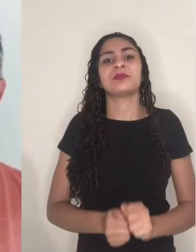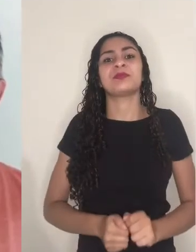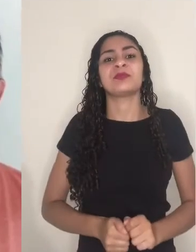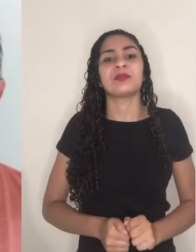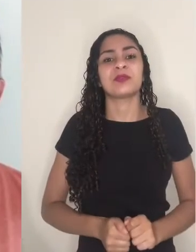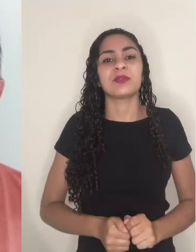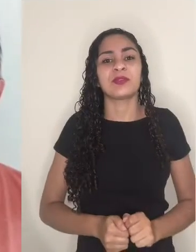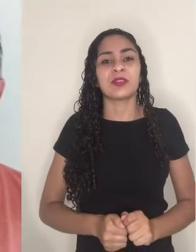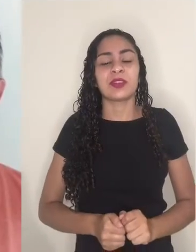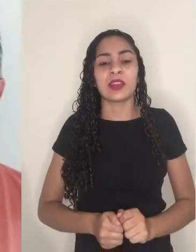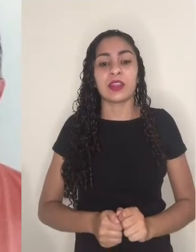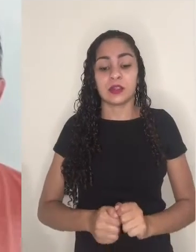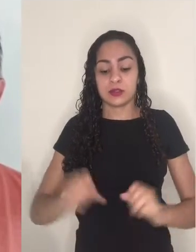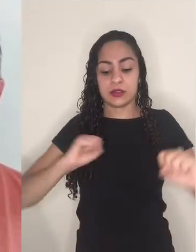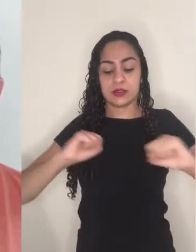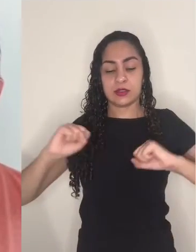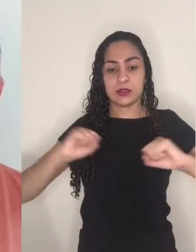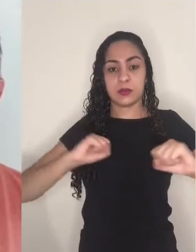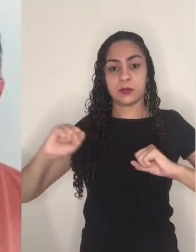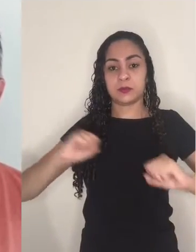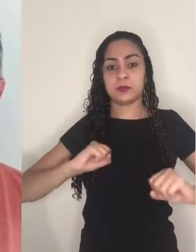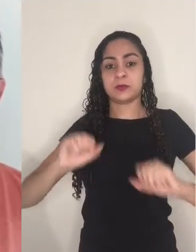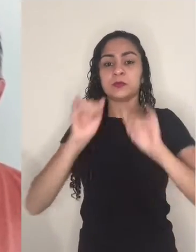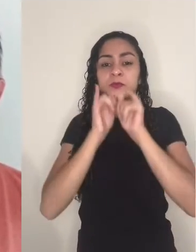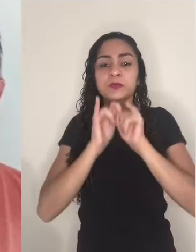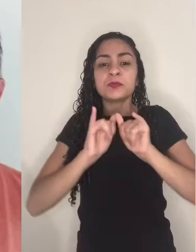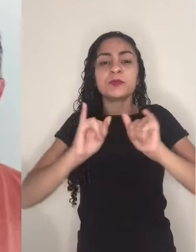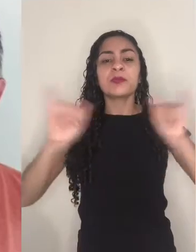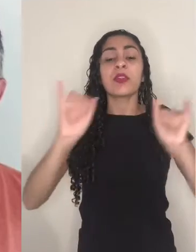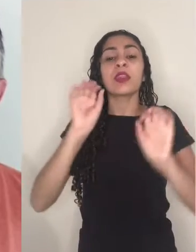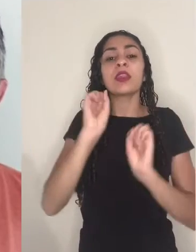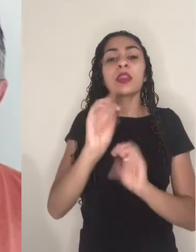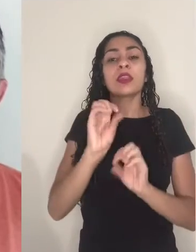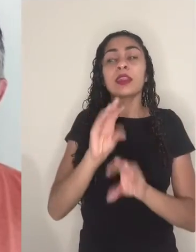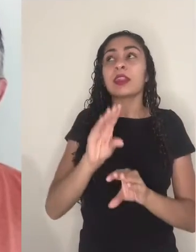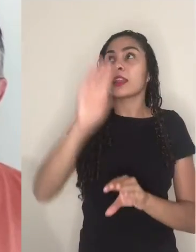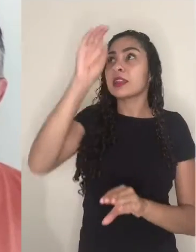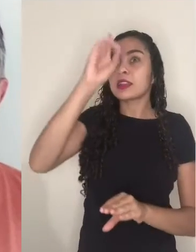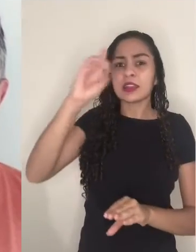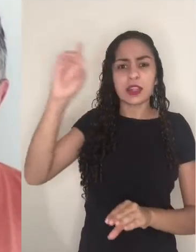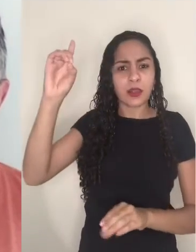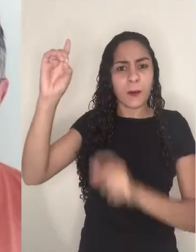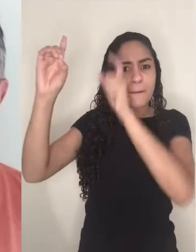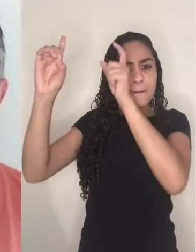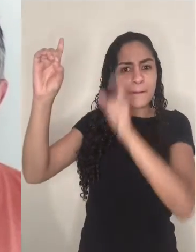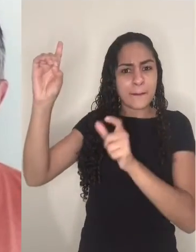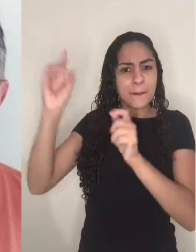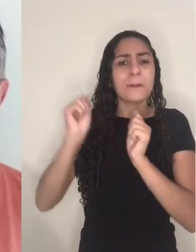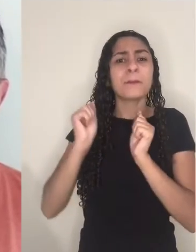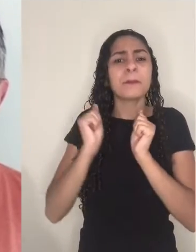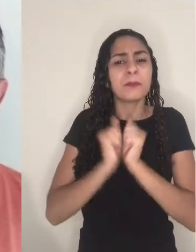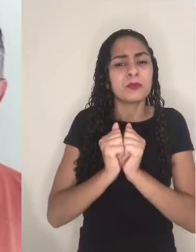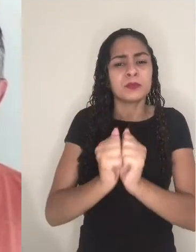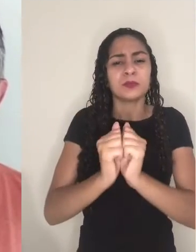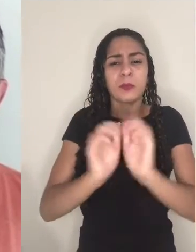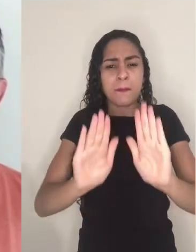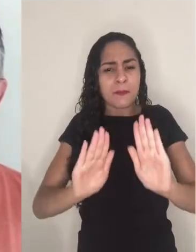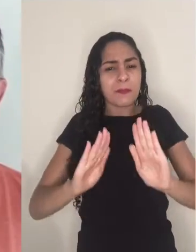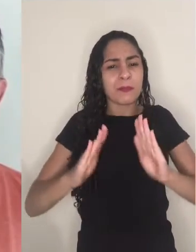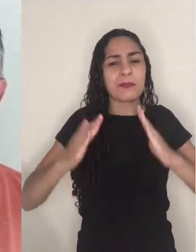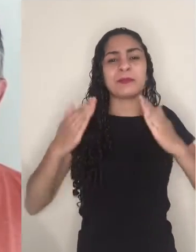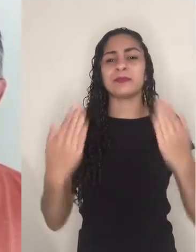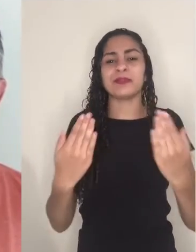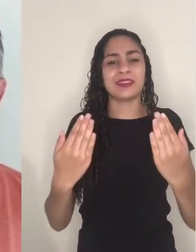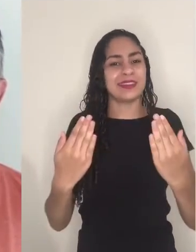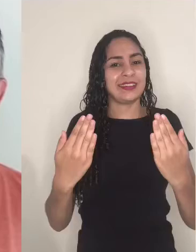O modo de falar do salmista nos ensina que Deus é aquele que está sempre presente e pronto para